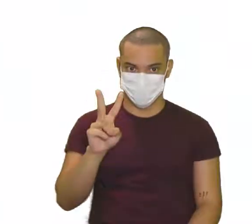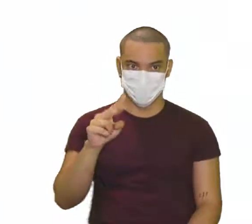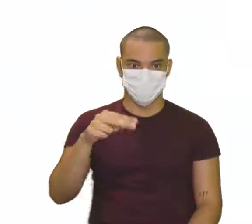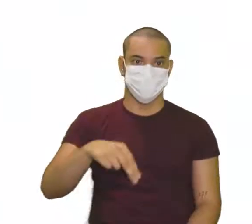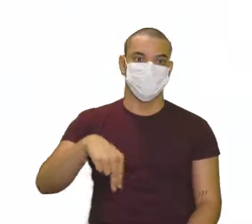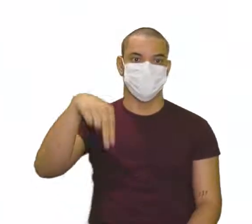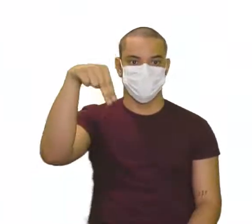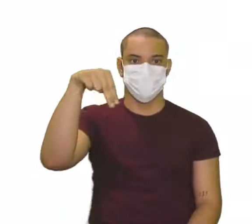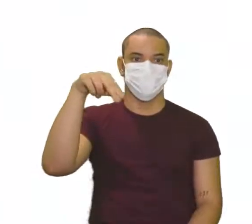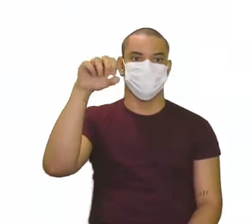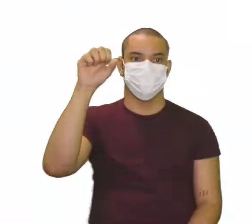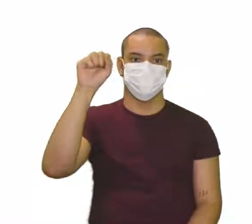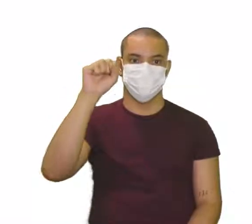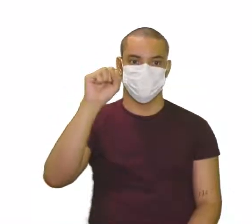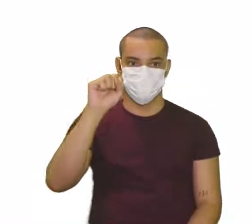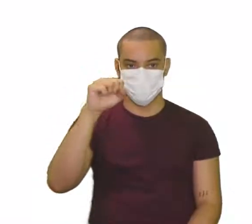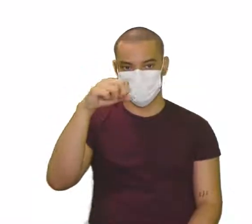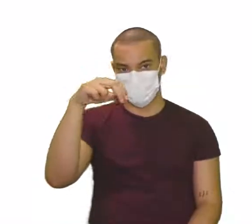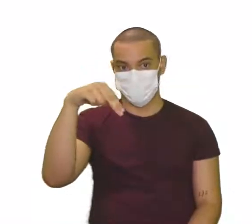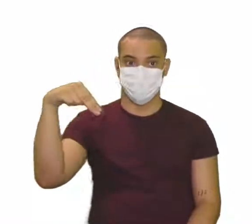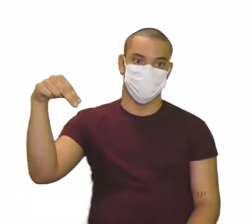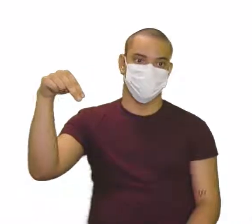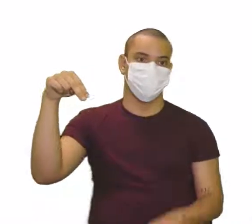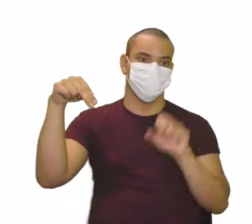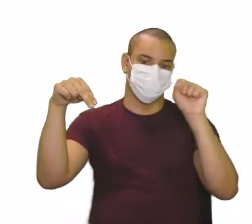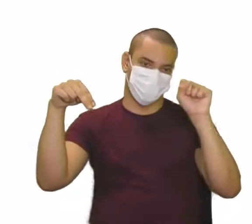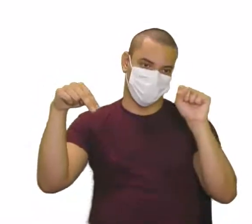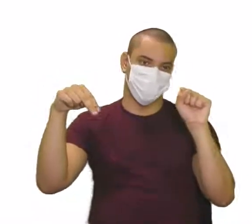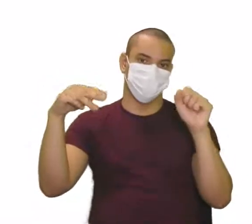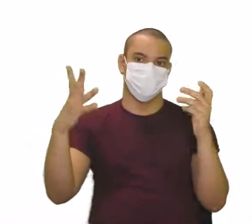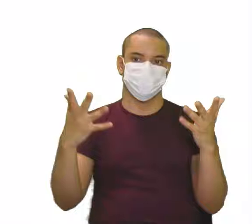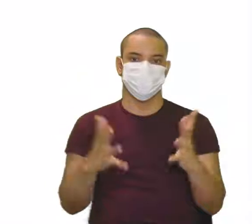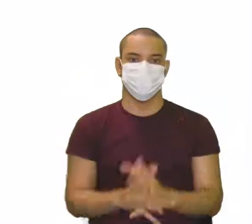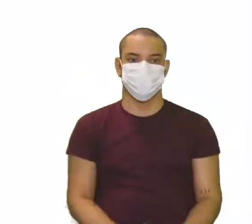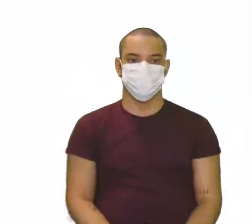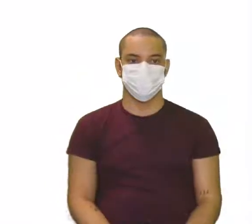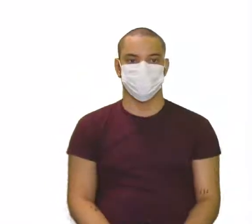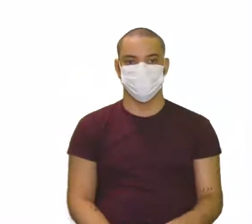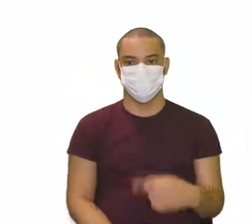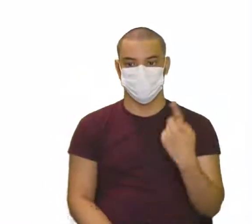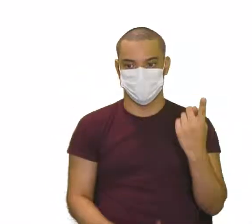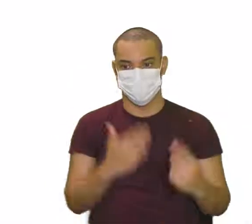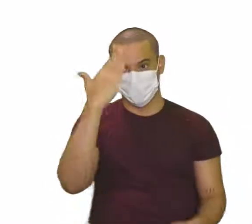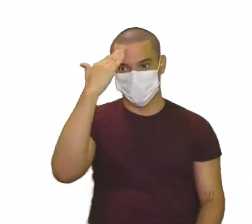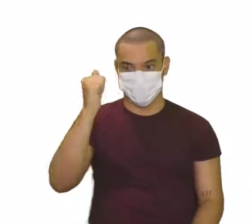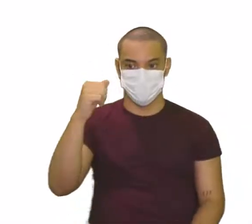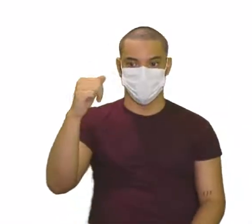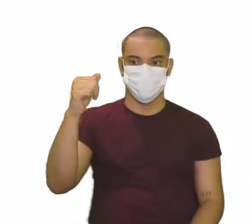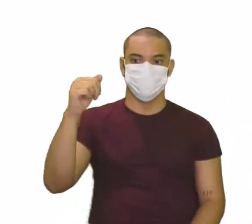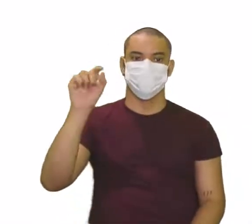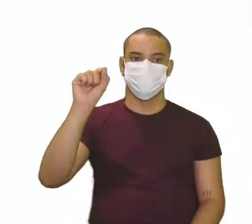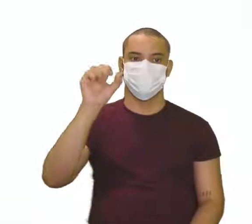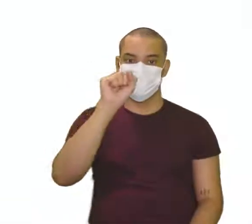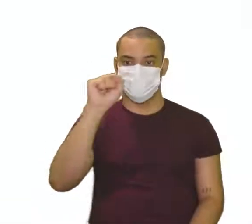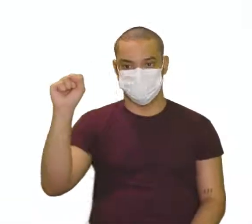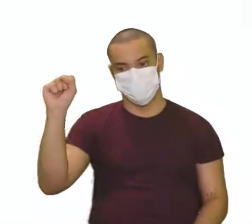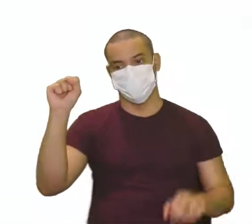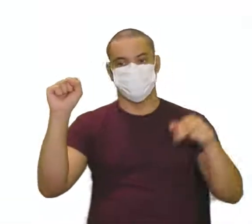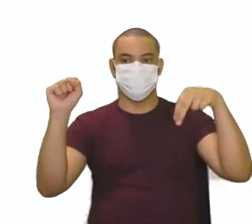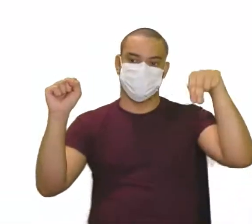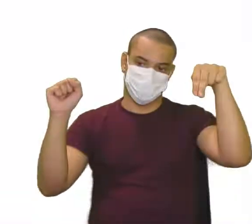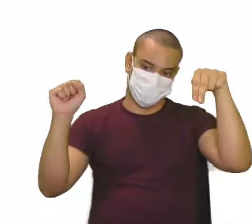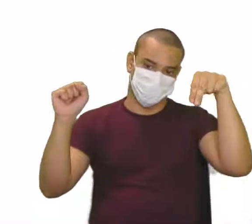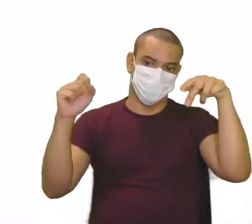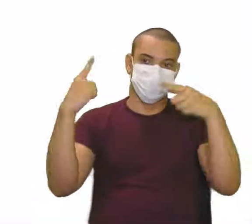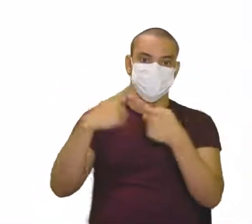norte, sul. Esse lado aqui vai ser o sul, esse lado aqui vai ser o norte, ok? Entendido isso? Porque quando